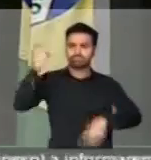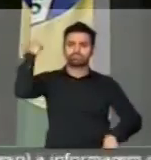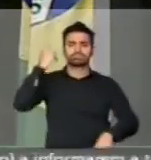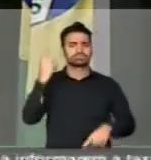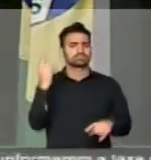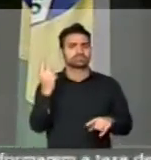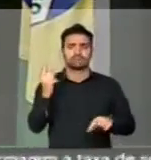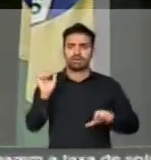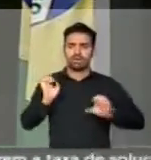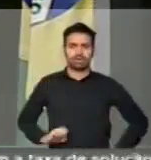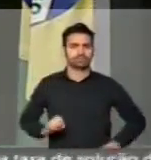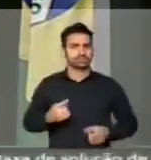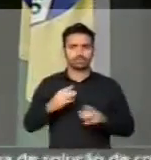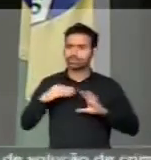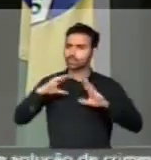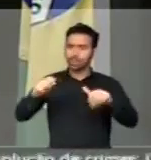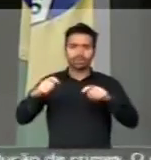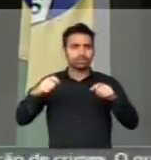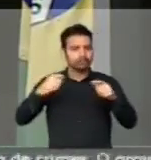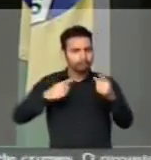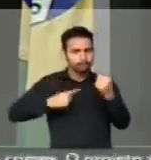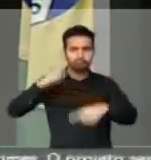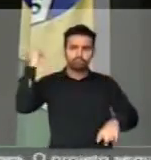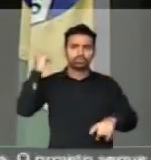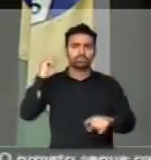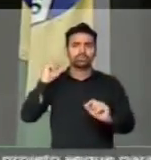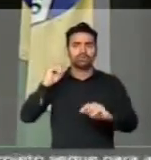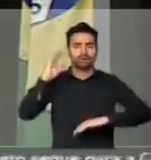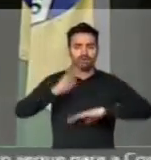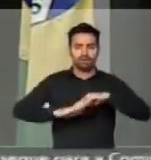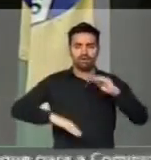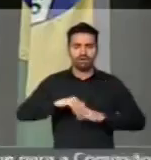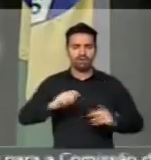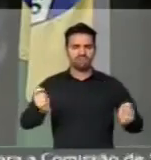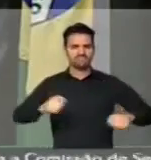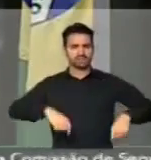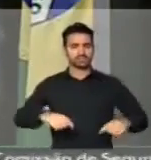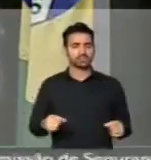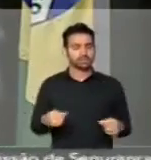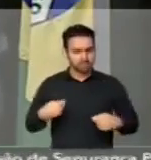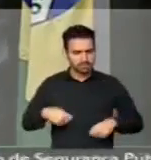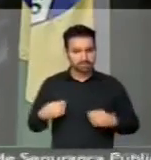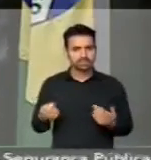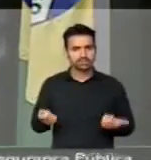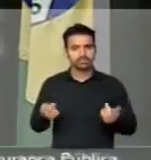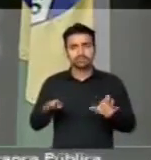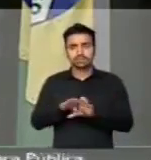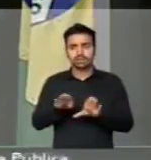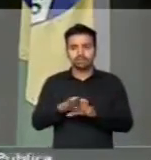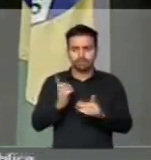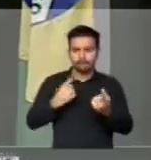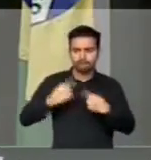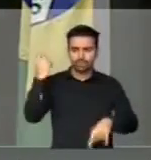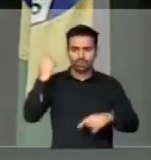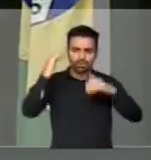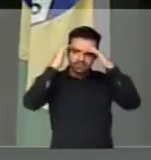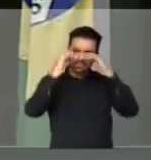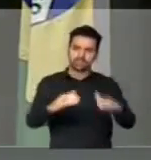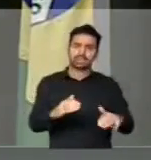de ética, de um choque de eficiência, um choque de respeito, de